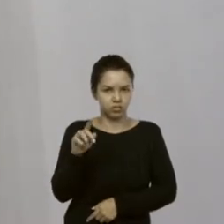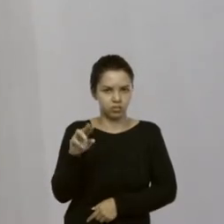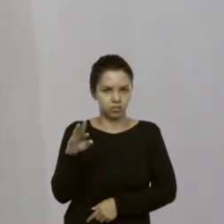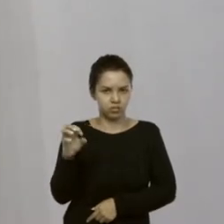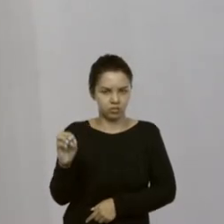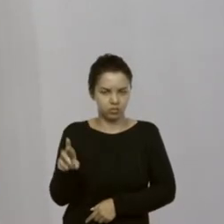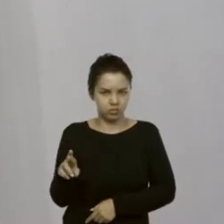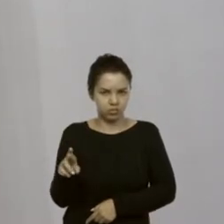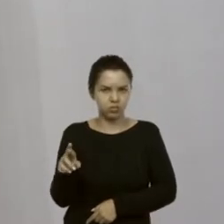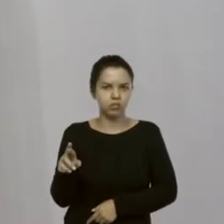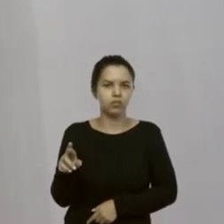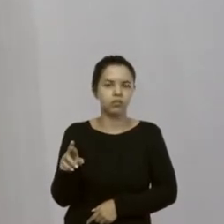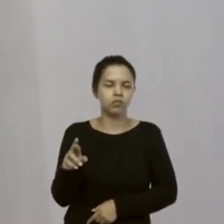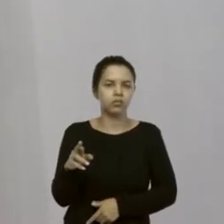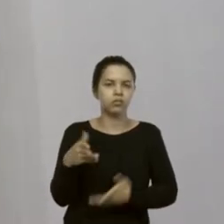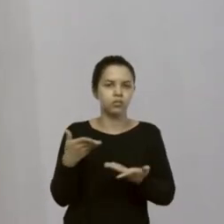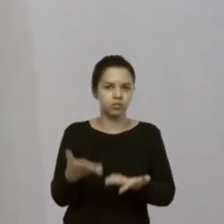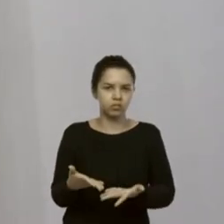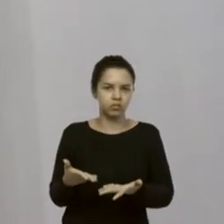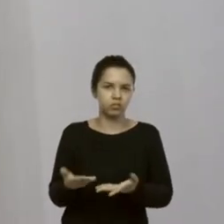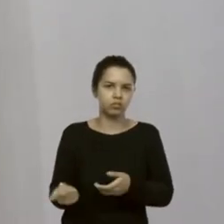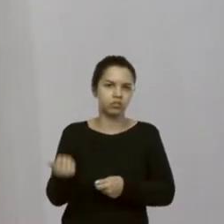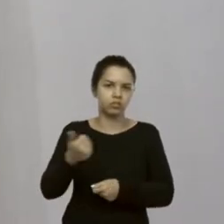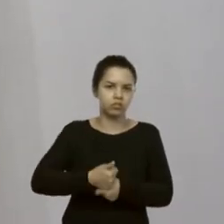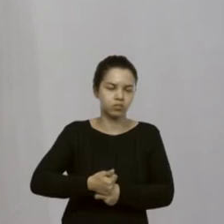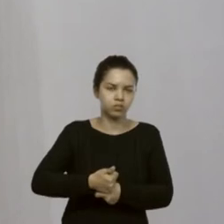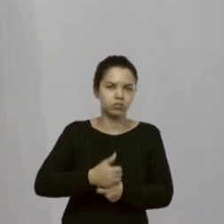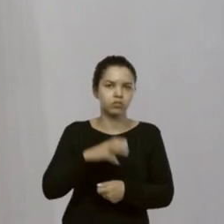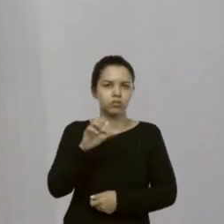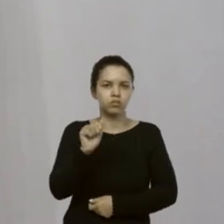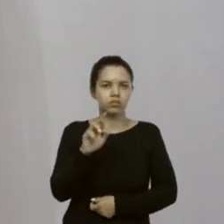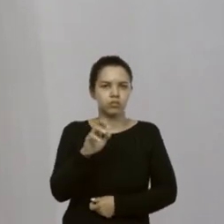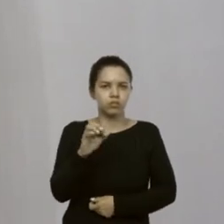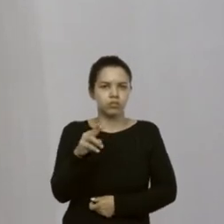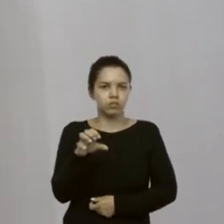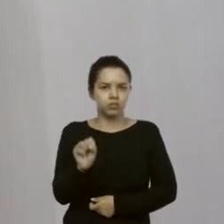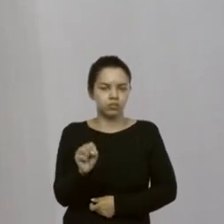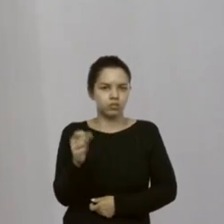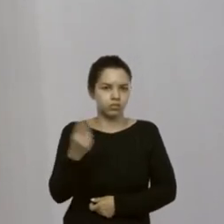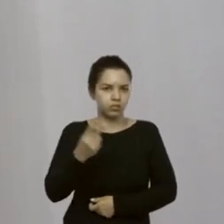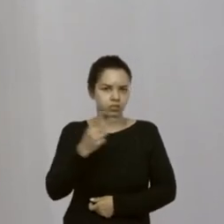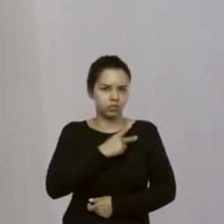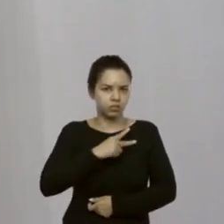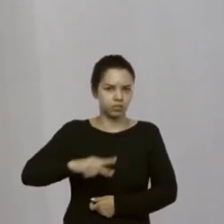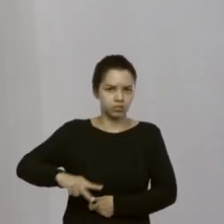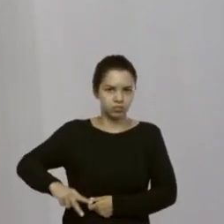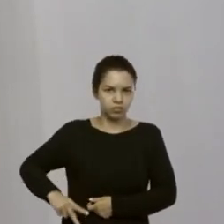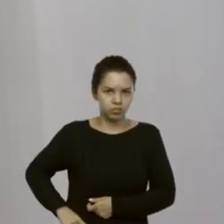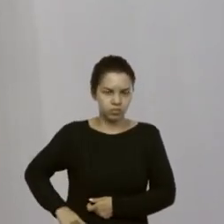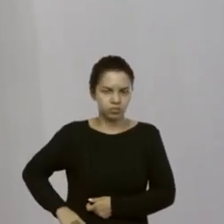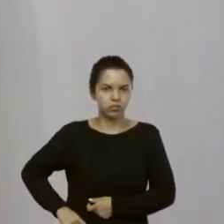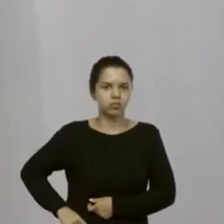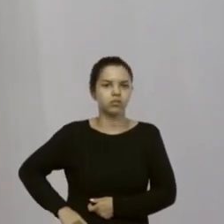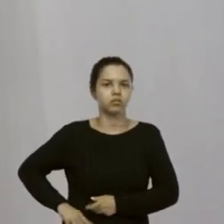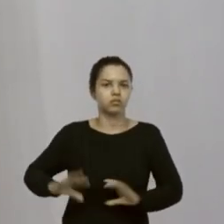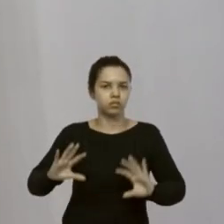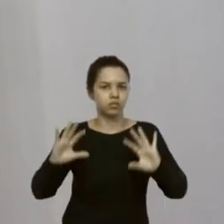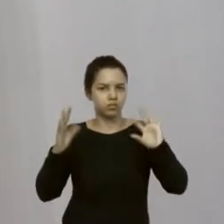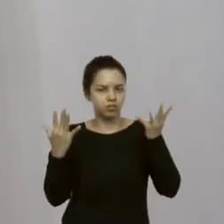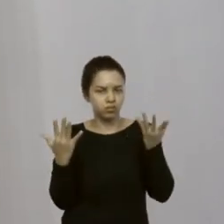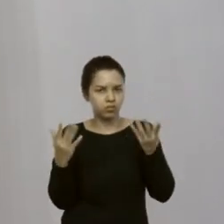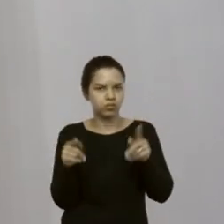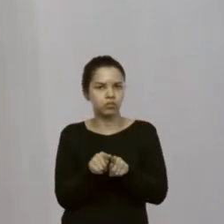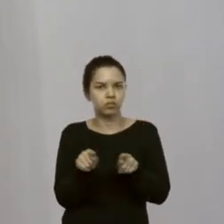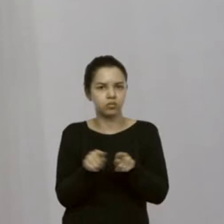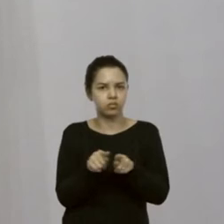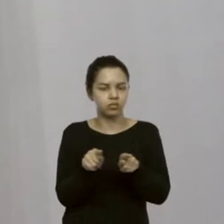congresso semana que vem. Carlos Amaral, vice-presidente de eventos e marketing da ACAERT, nosso presidente do